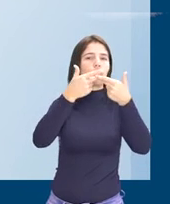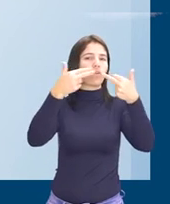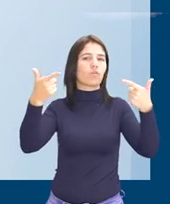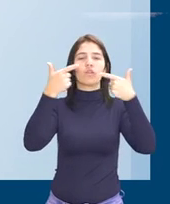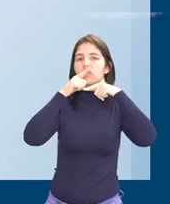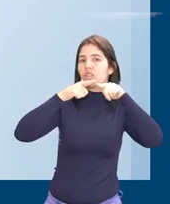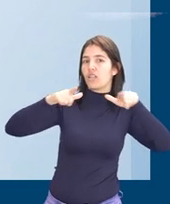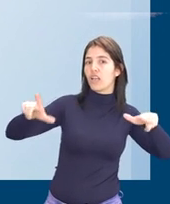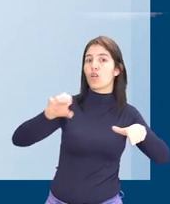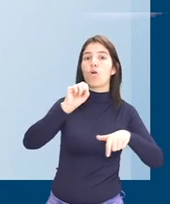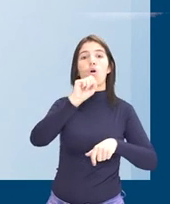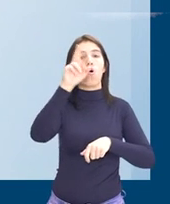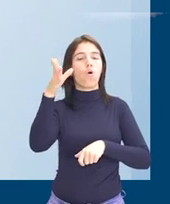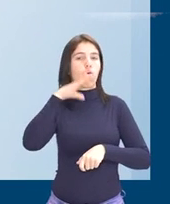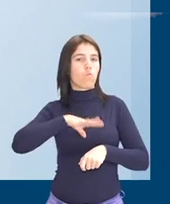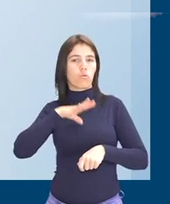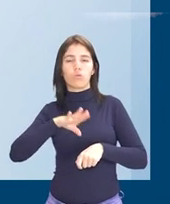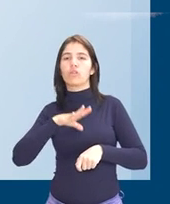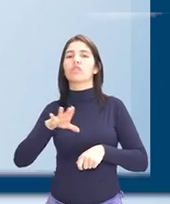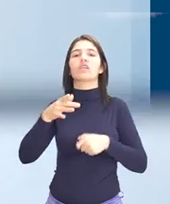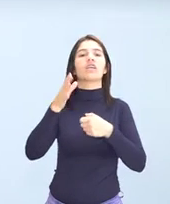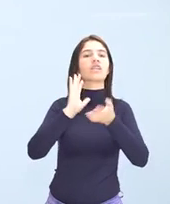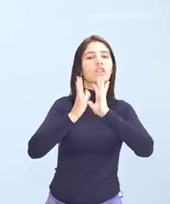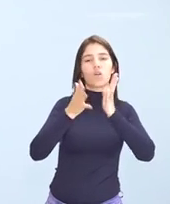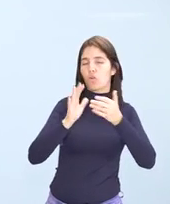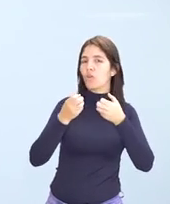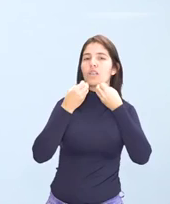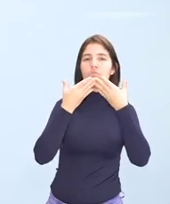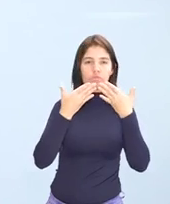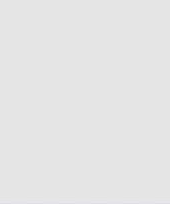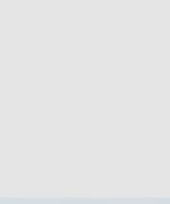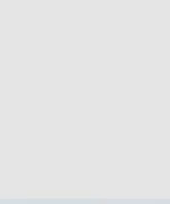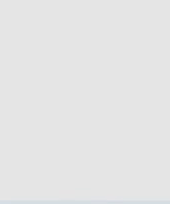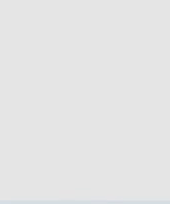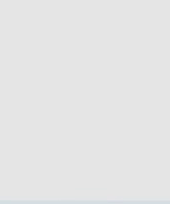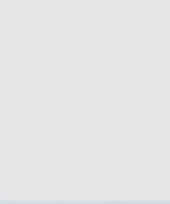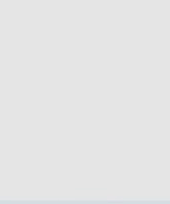as regras de combinação dessas palavras em frases. Até a próxima aula!